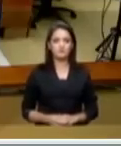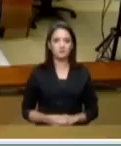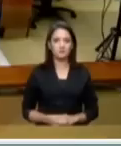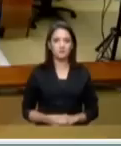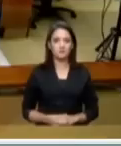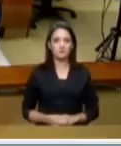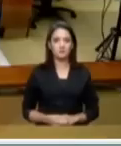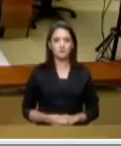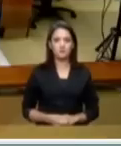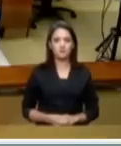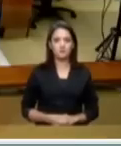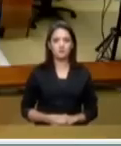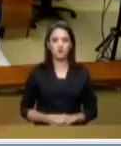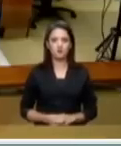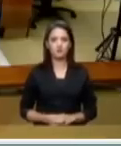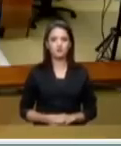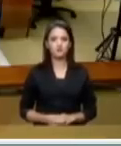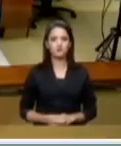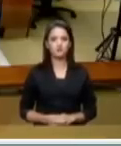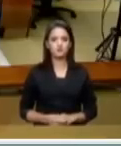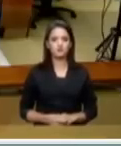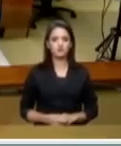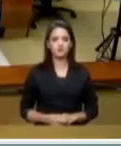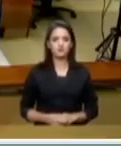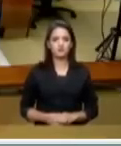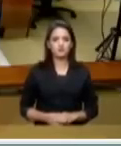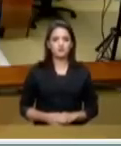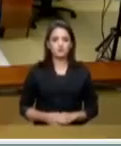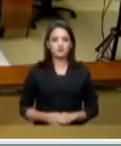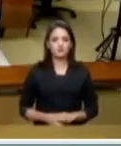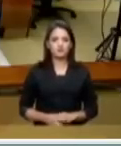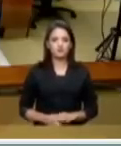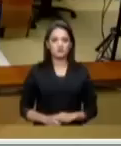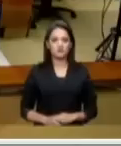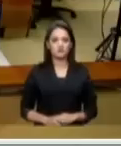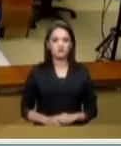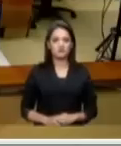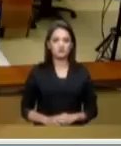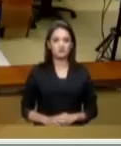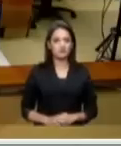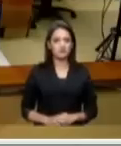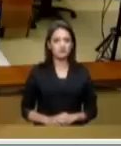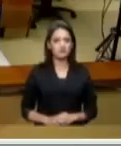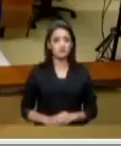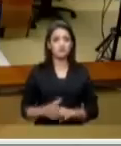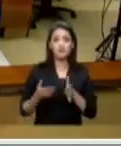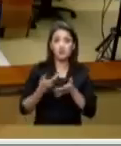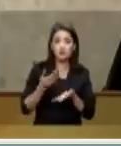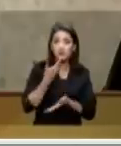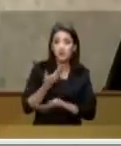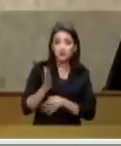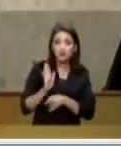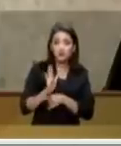pública brasileira e me refiro mais as instituições mesmo tá então é só para aproveitar esse